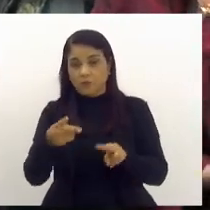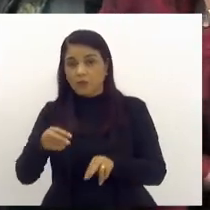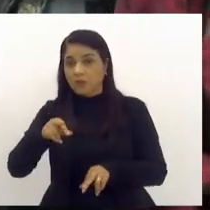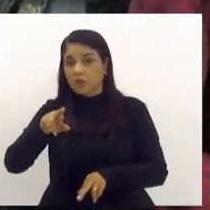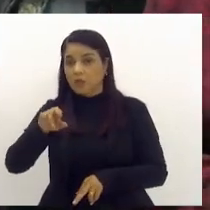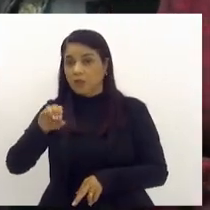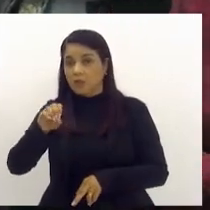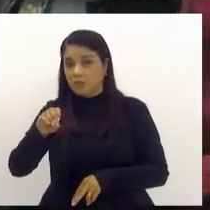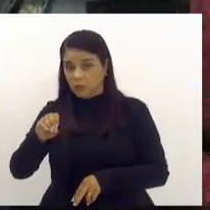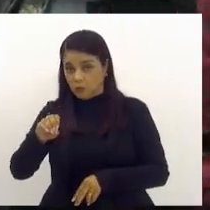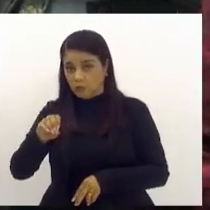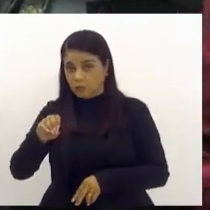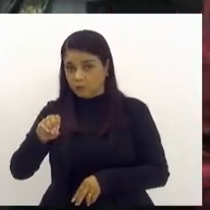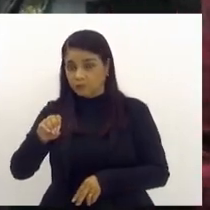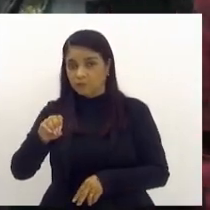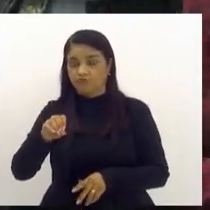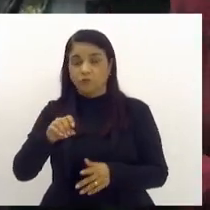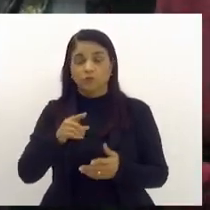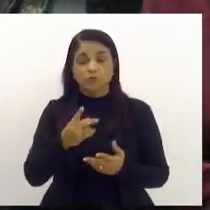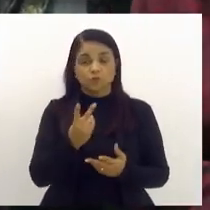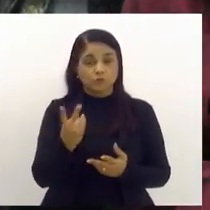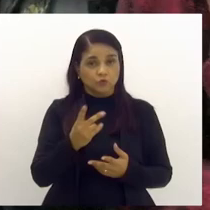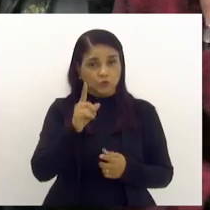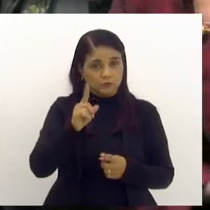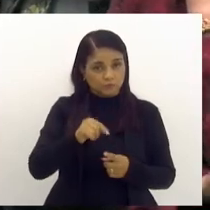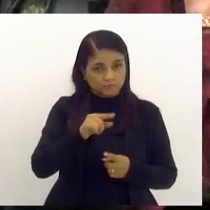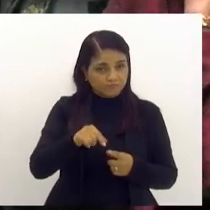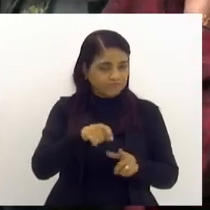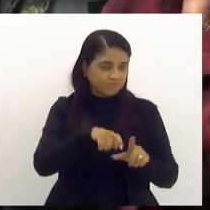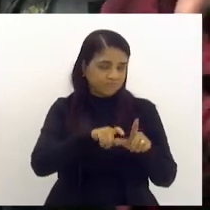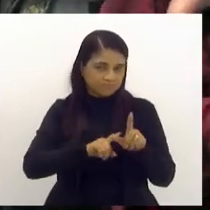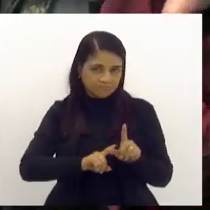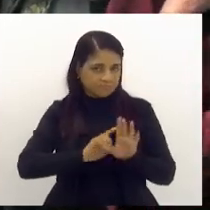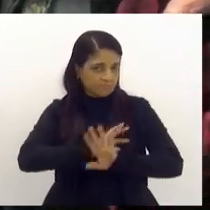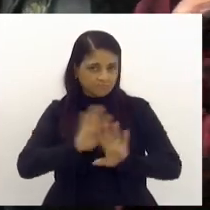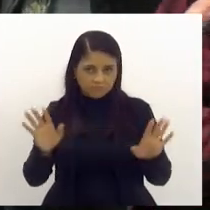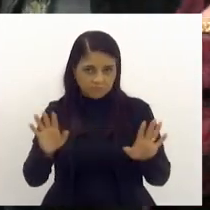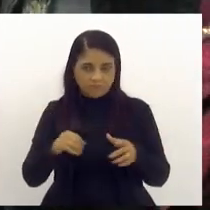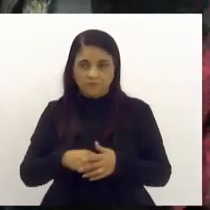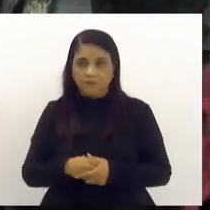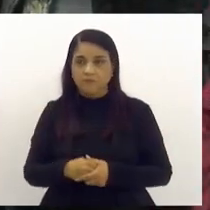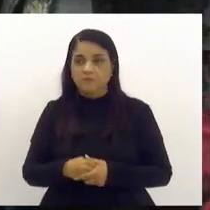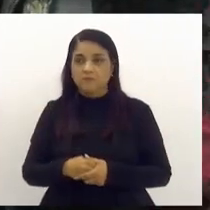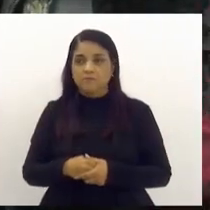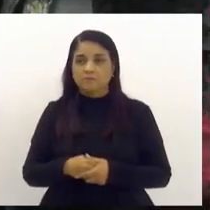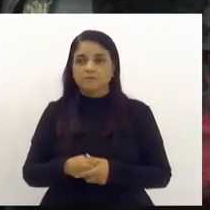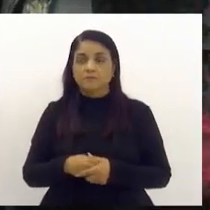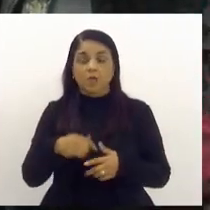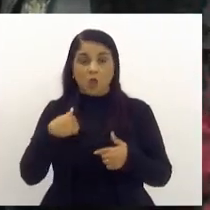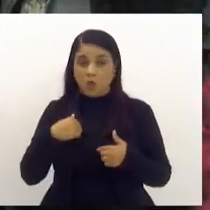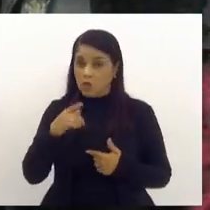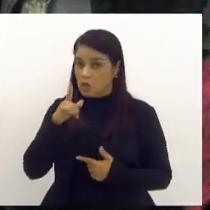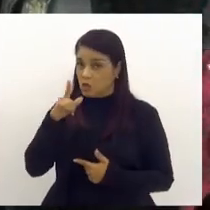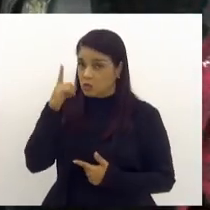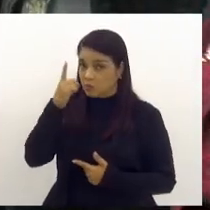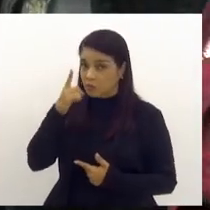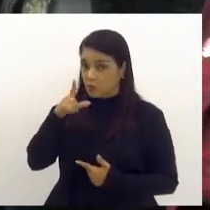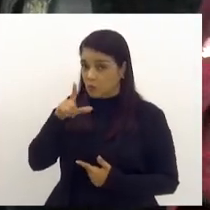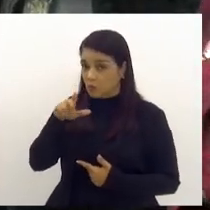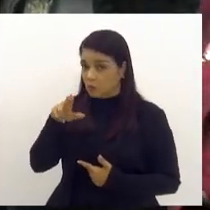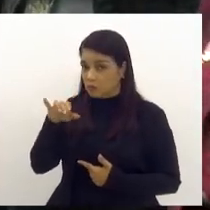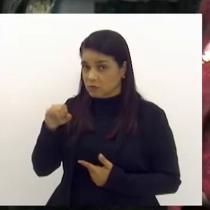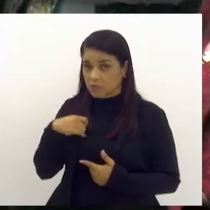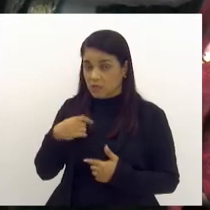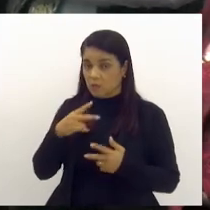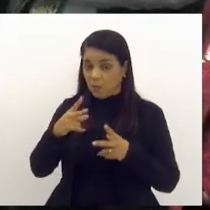os dois fundos isentos. Deputado Lucinho, olha só, eu não estou discutindo o mérito. Não é questão do mérito.